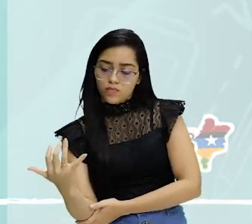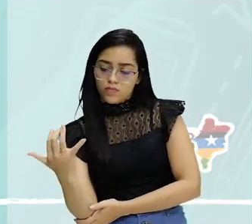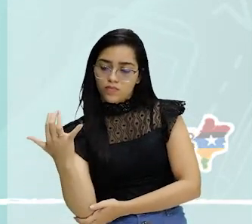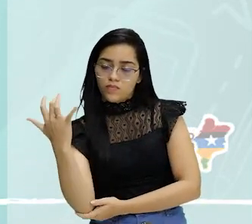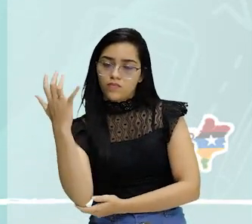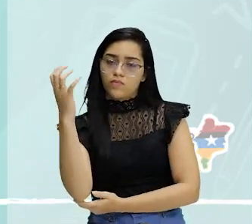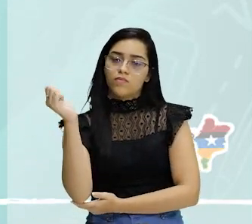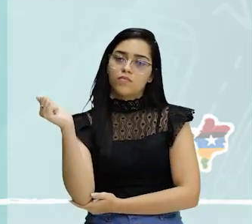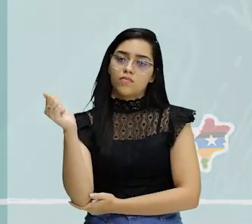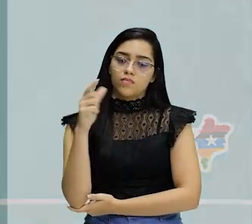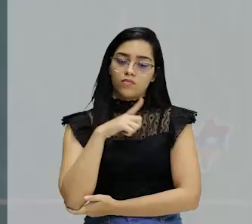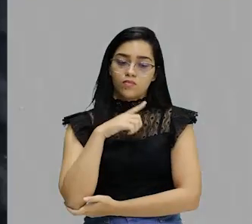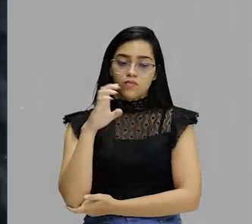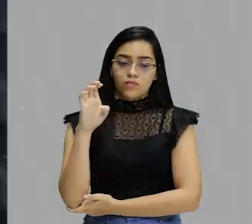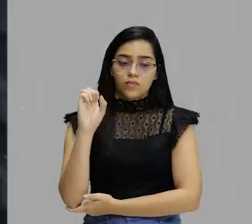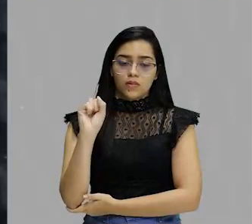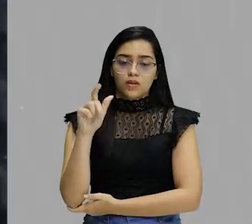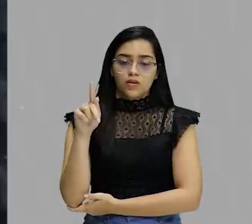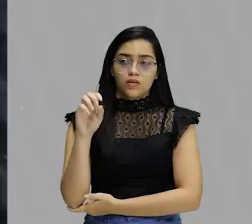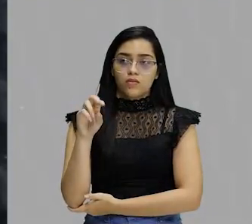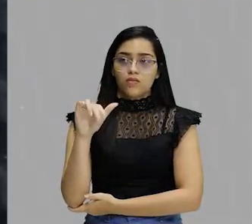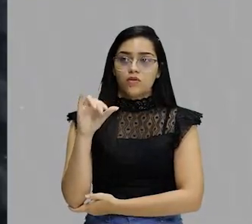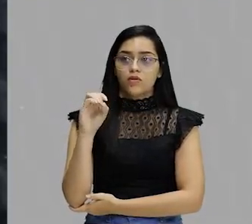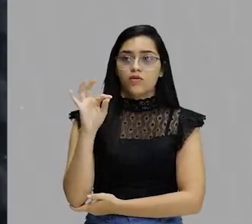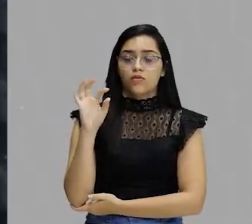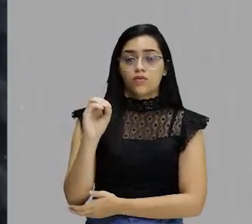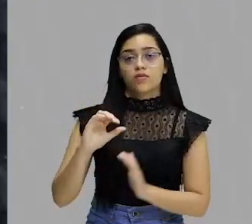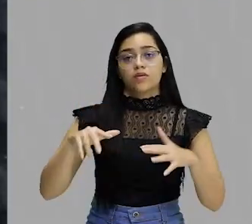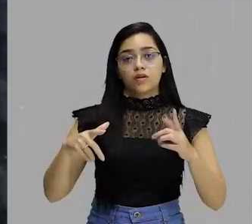próprio esporófito. Certo,